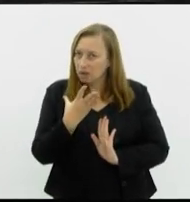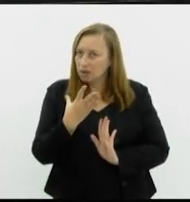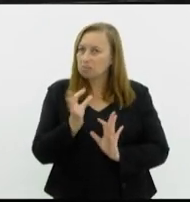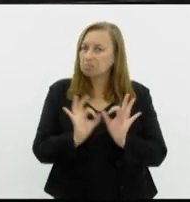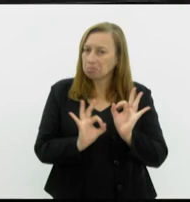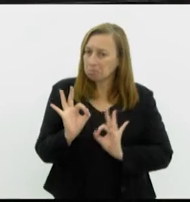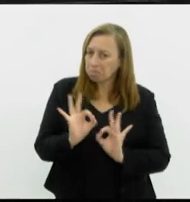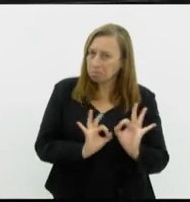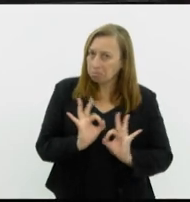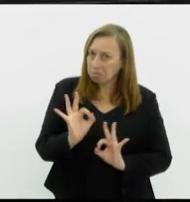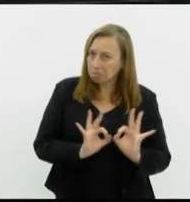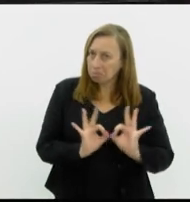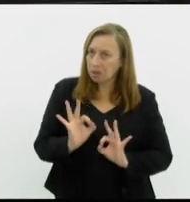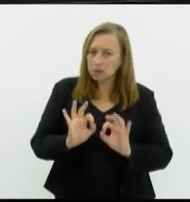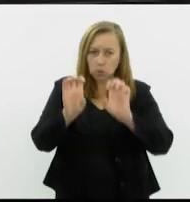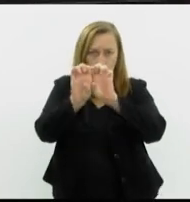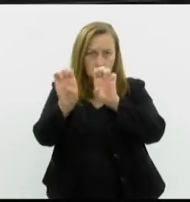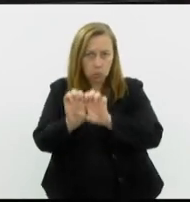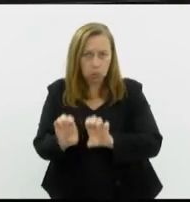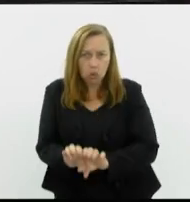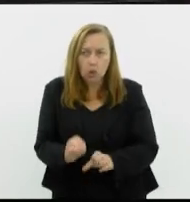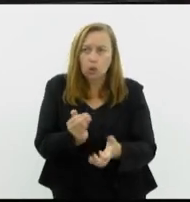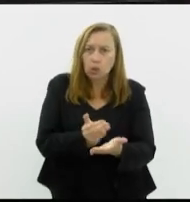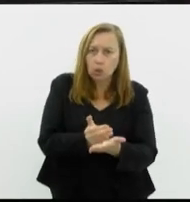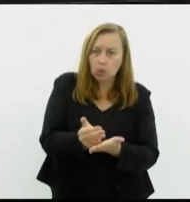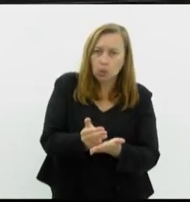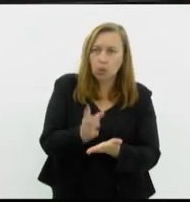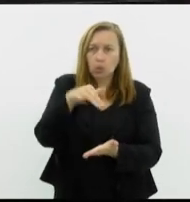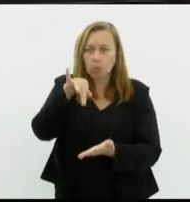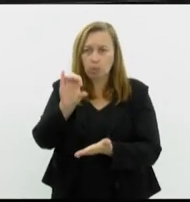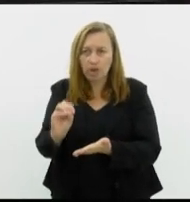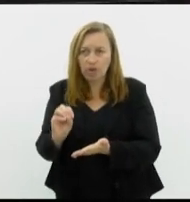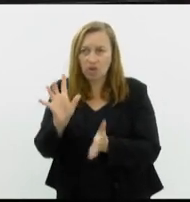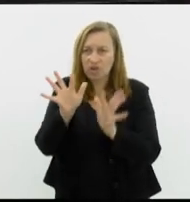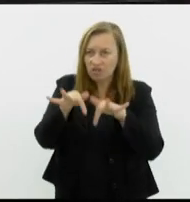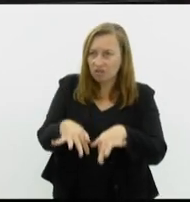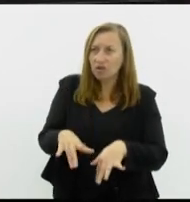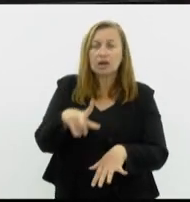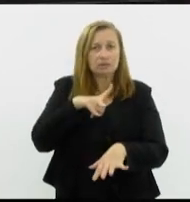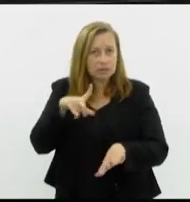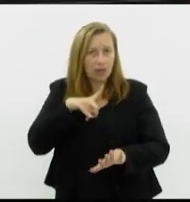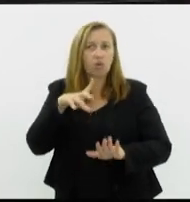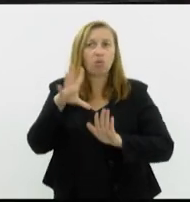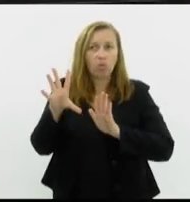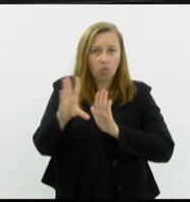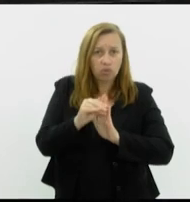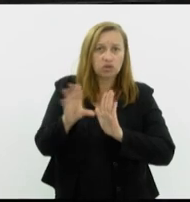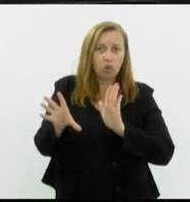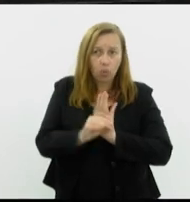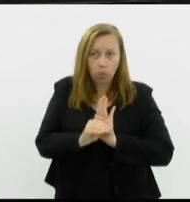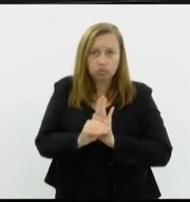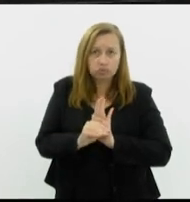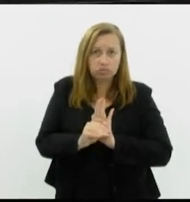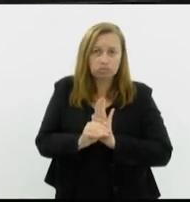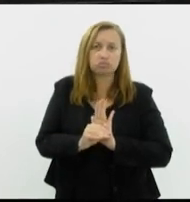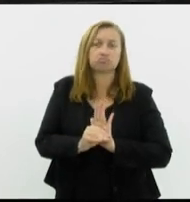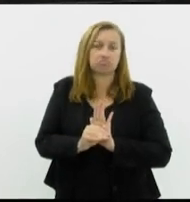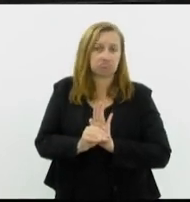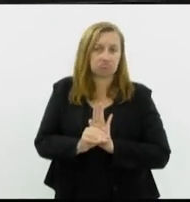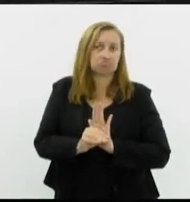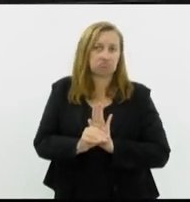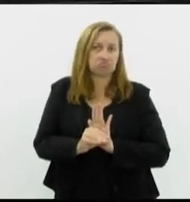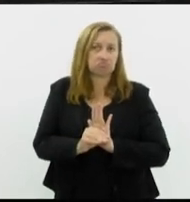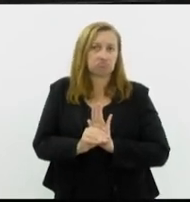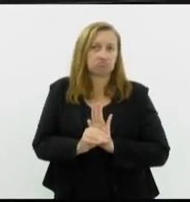estruturada. Tem início, meio e fim, tem conteúdo e toca